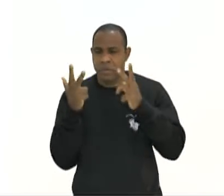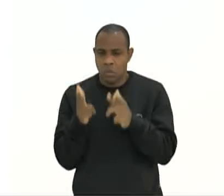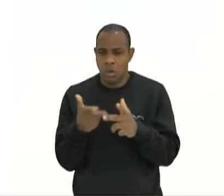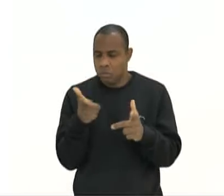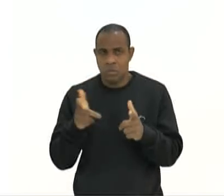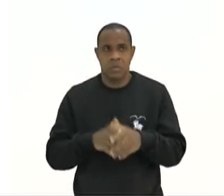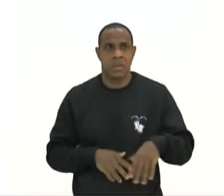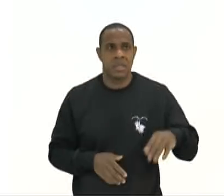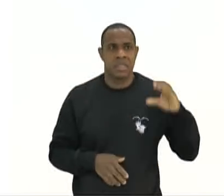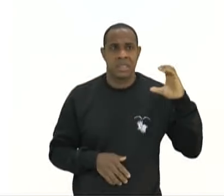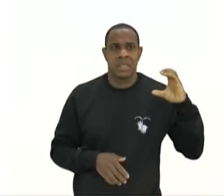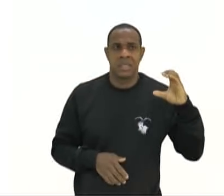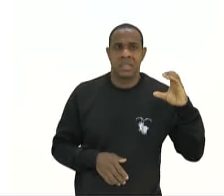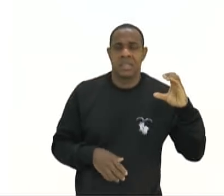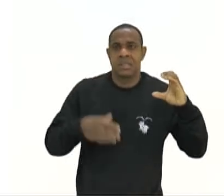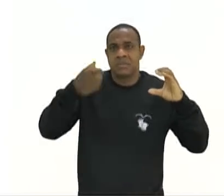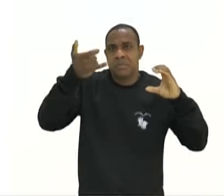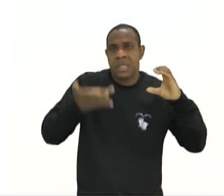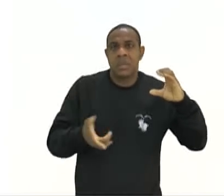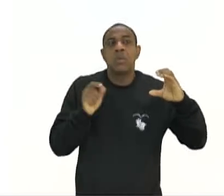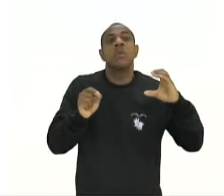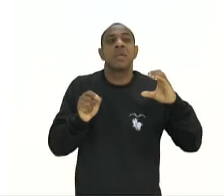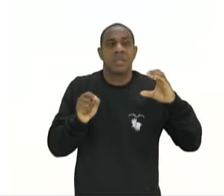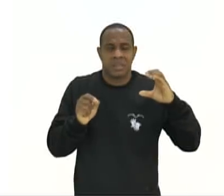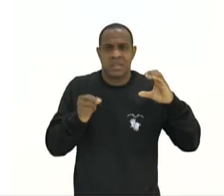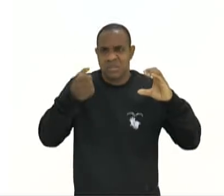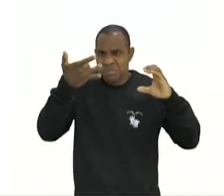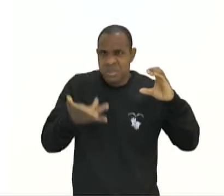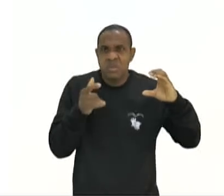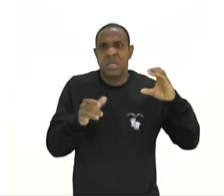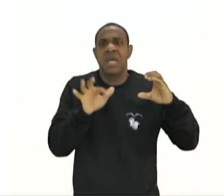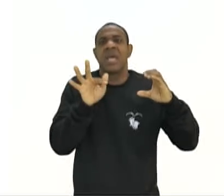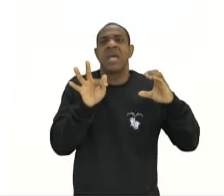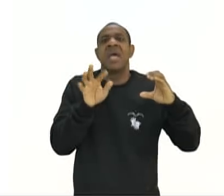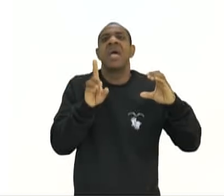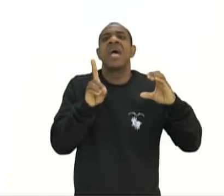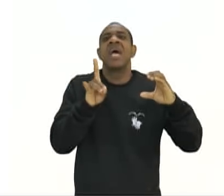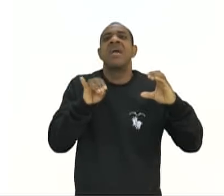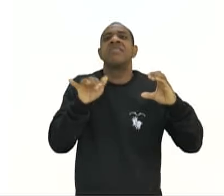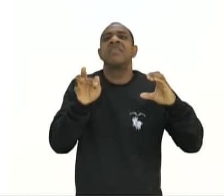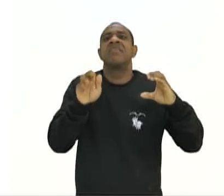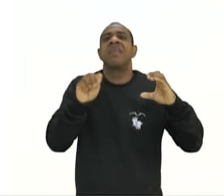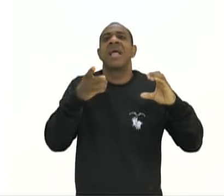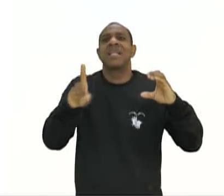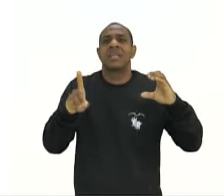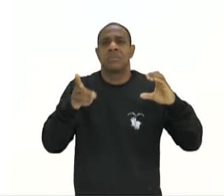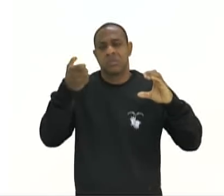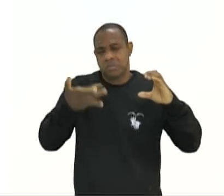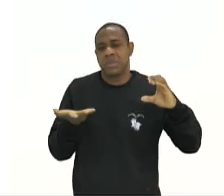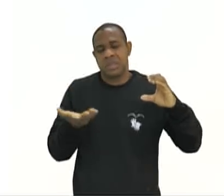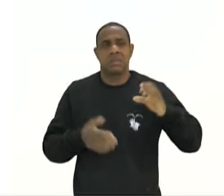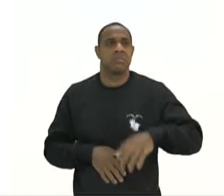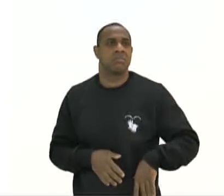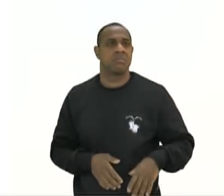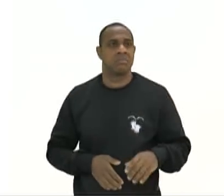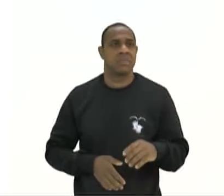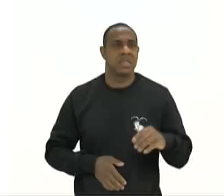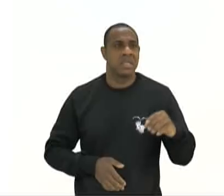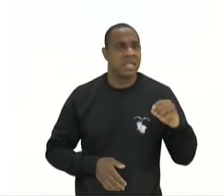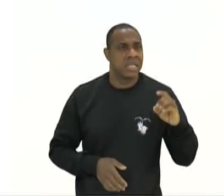C, explica o fenômeno da difração. Na letra D, a nova frente de onda é